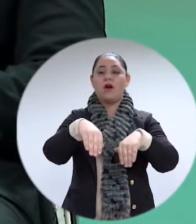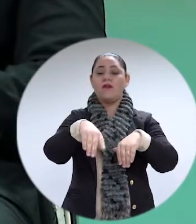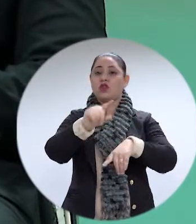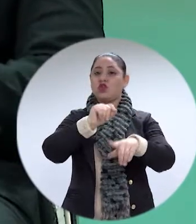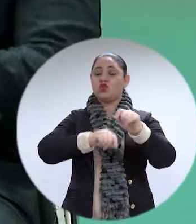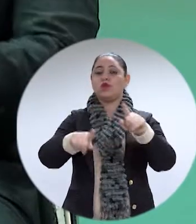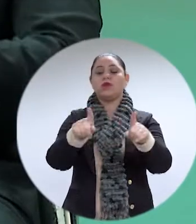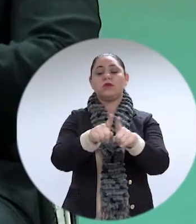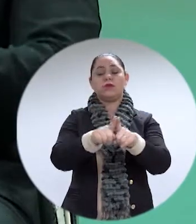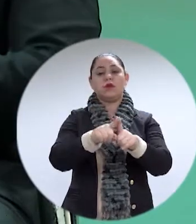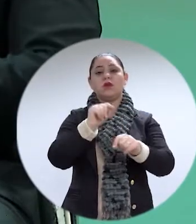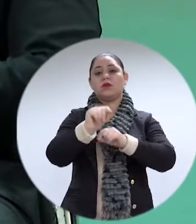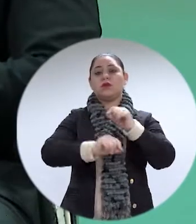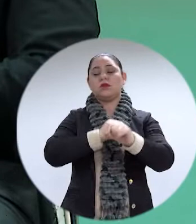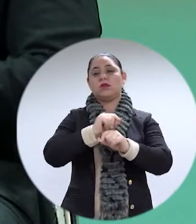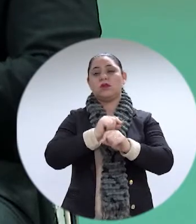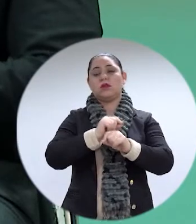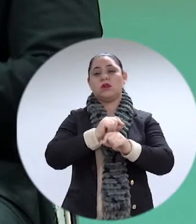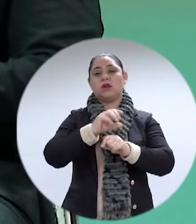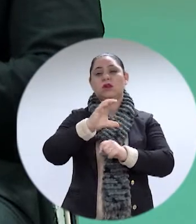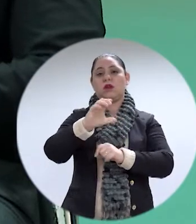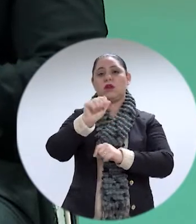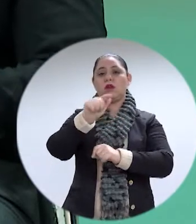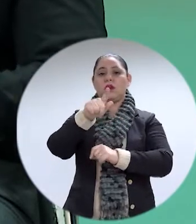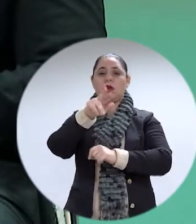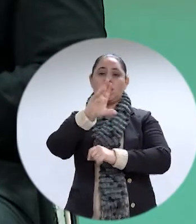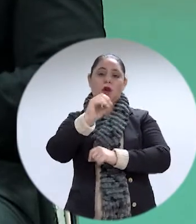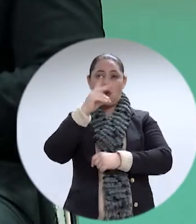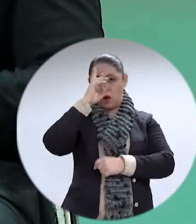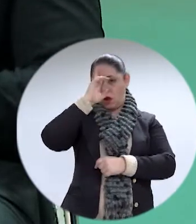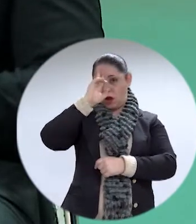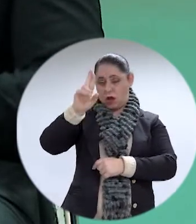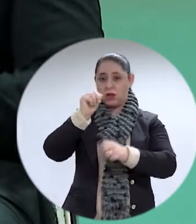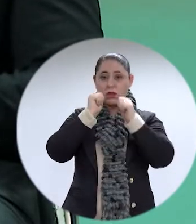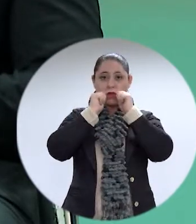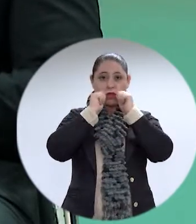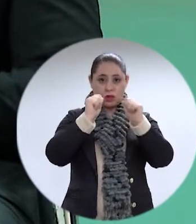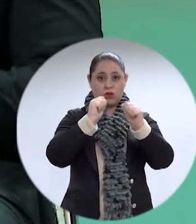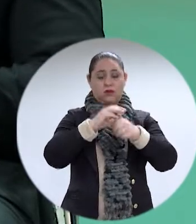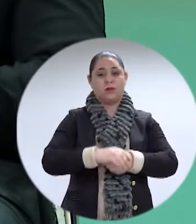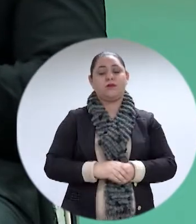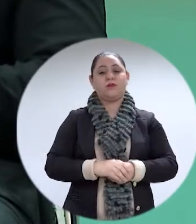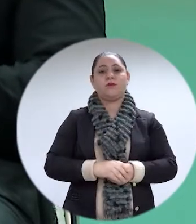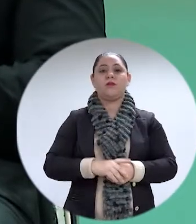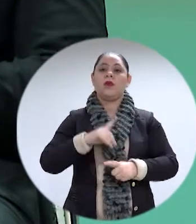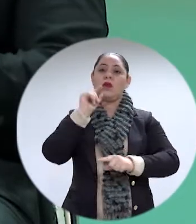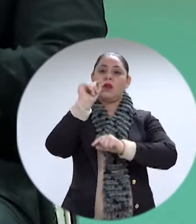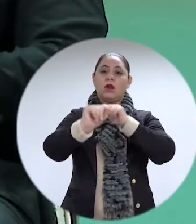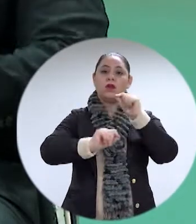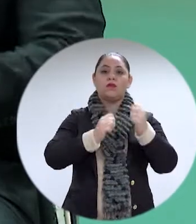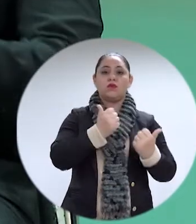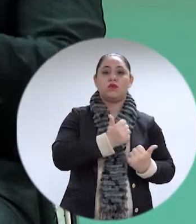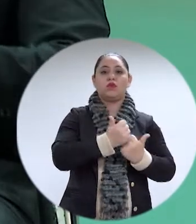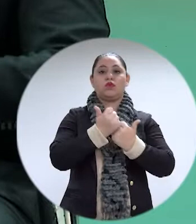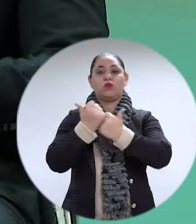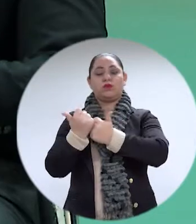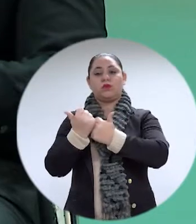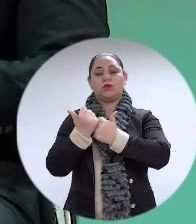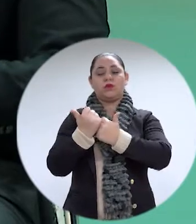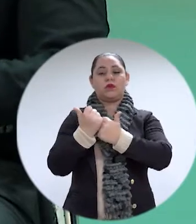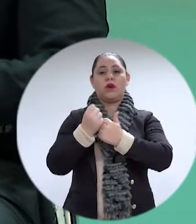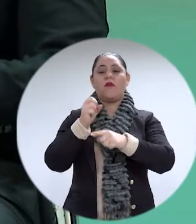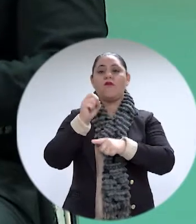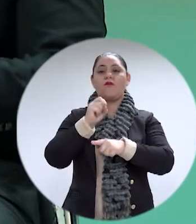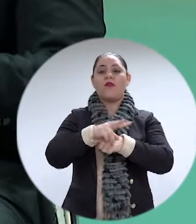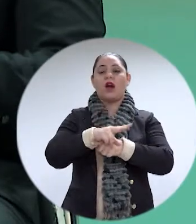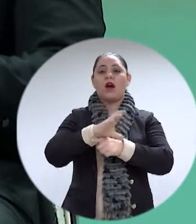seletivo. E o quinto vínculo, cargos de liderança e assessoramento, que irão